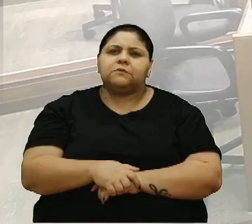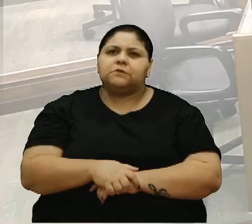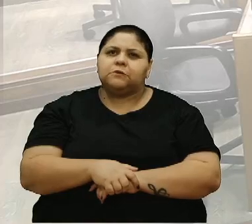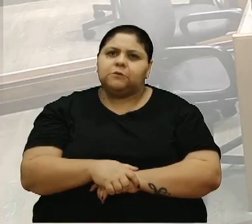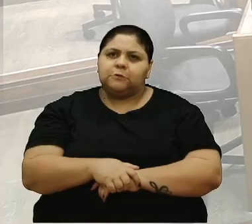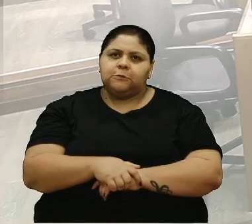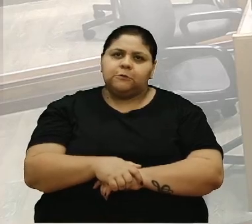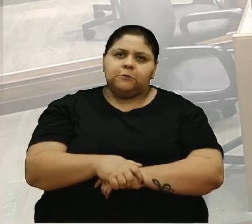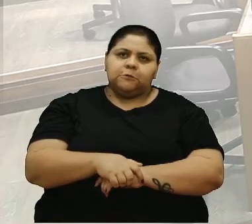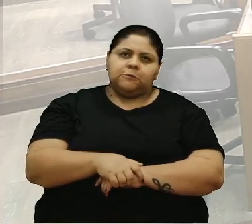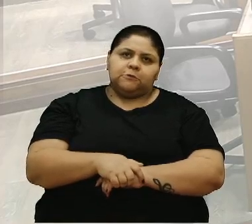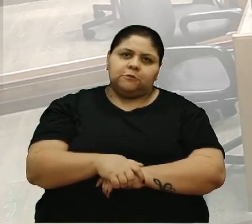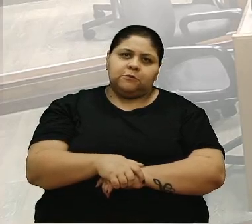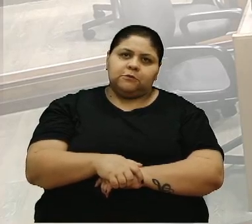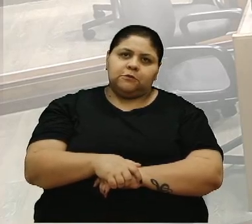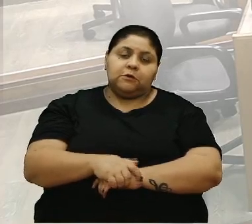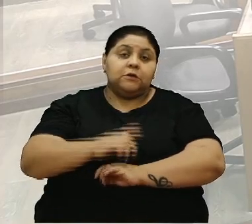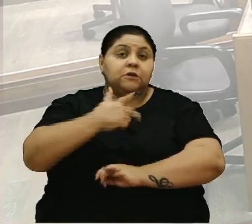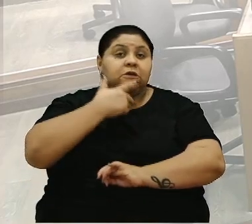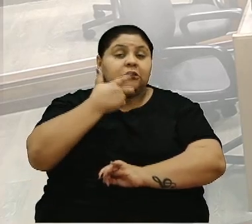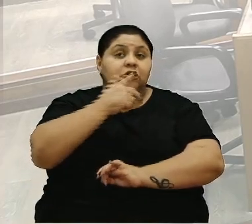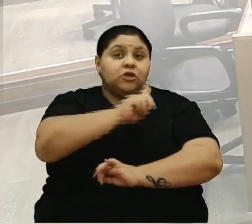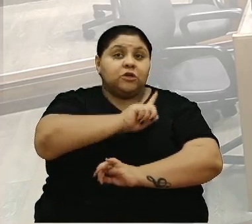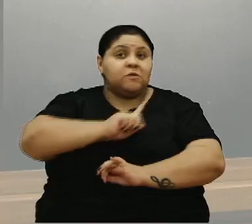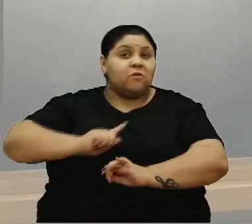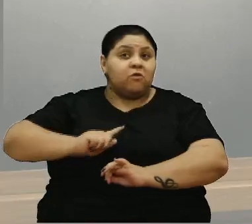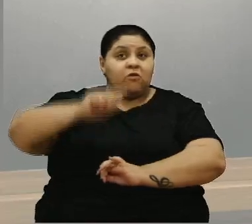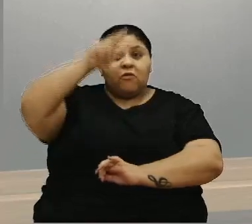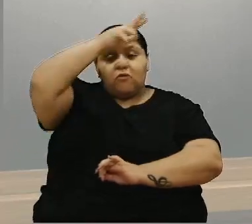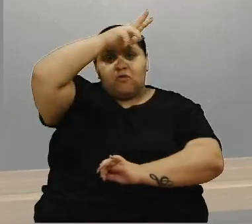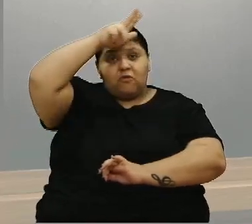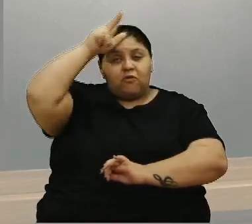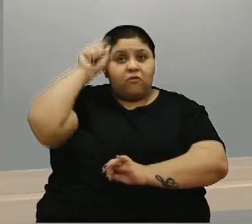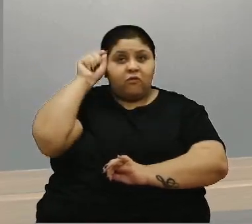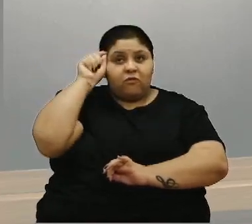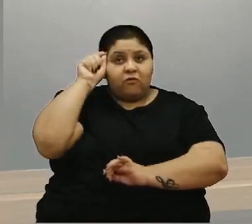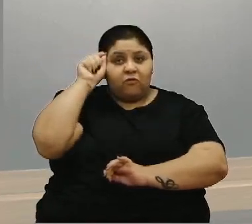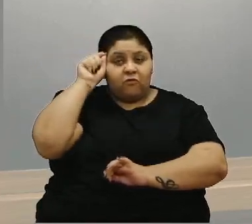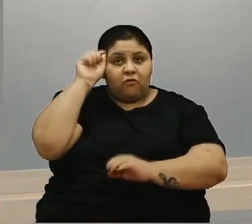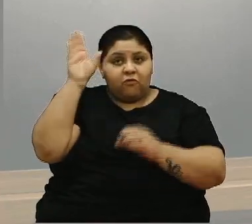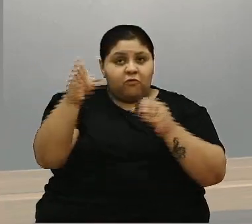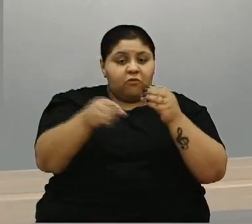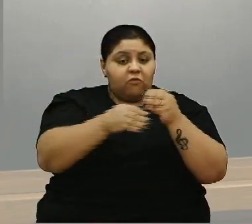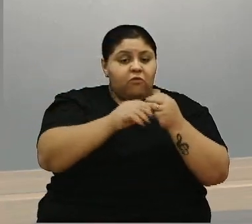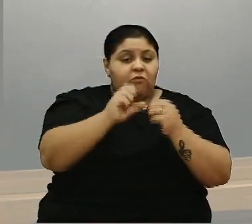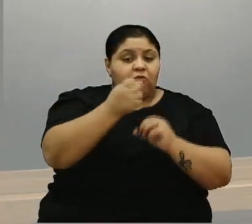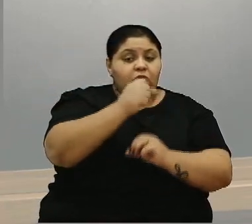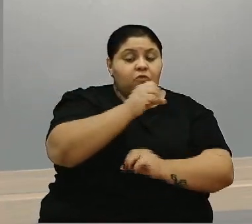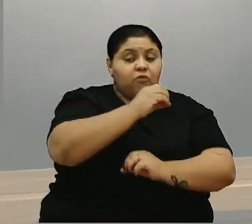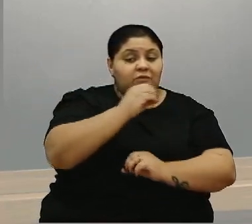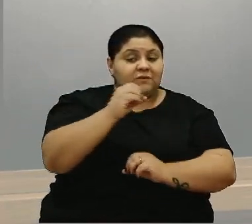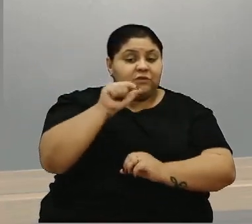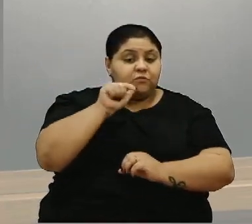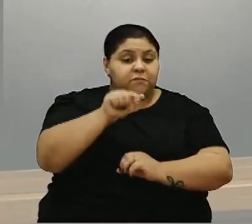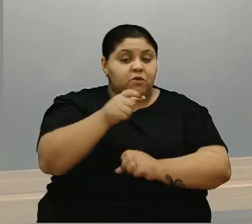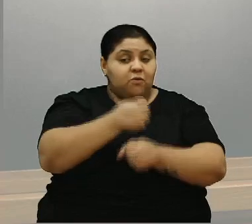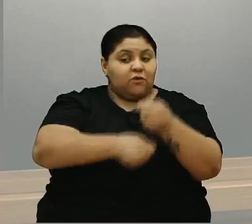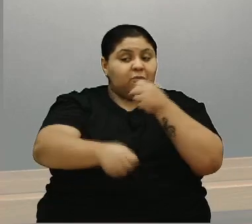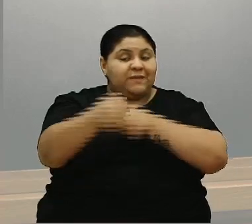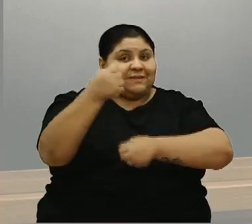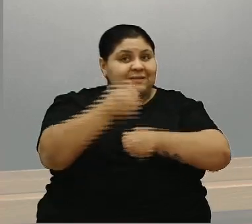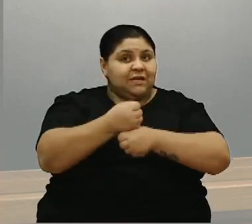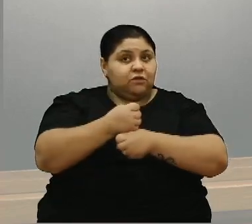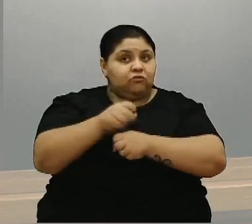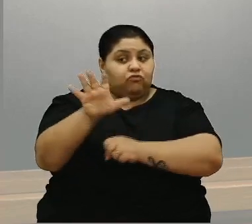eu comentei que o governo municipal colocou 800 mil o ano passado na cultura e,